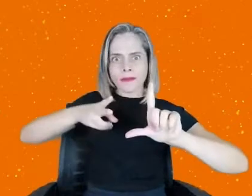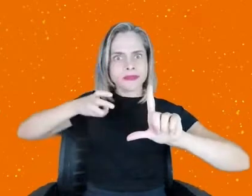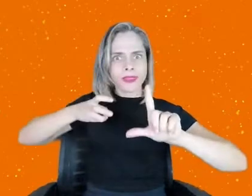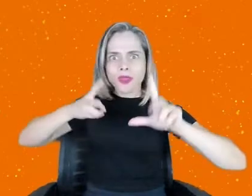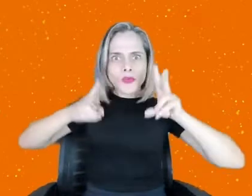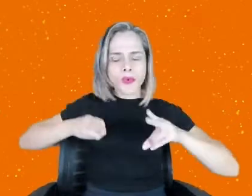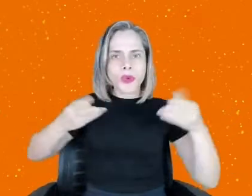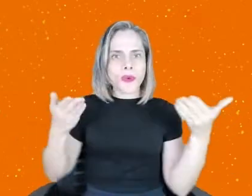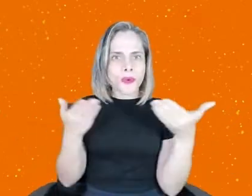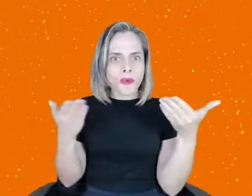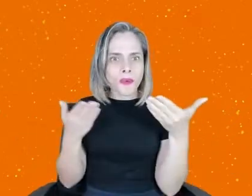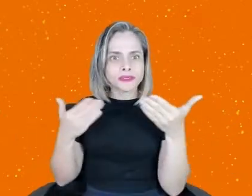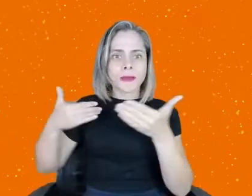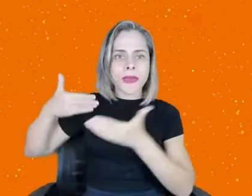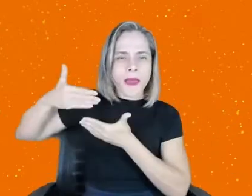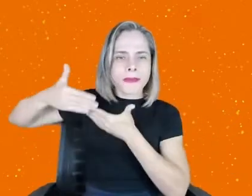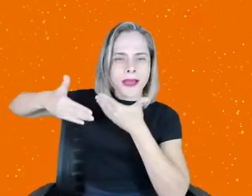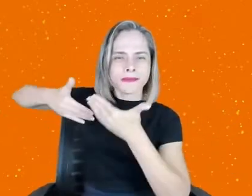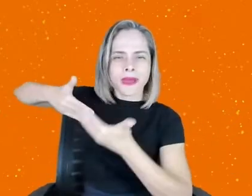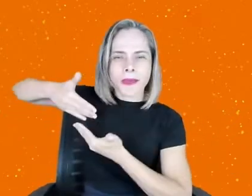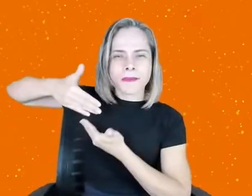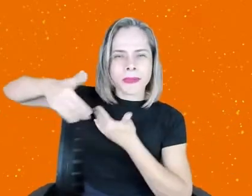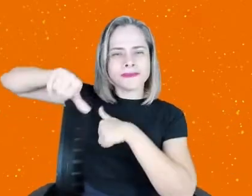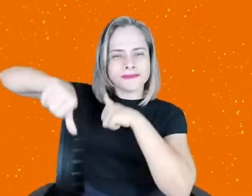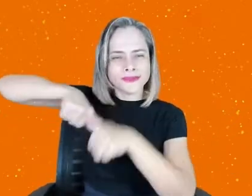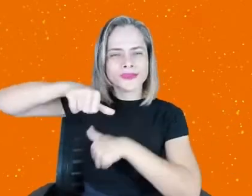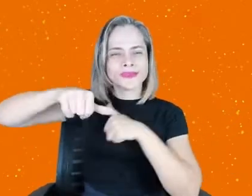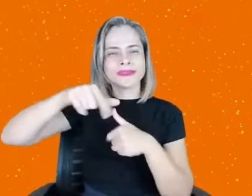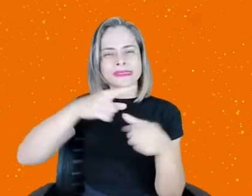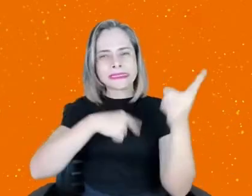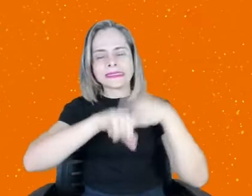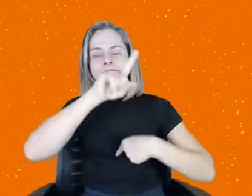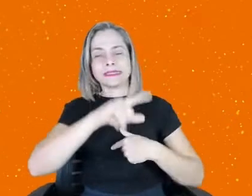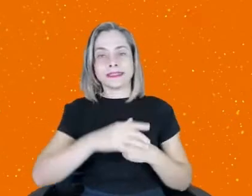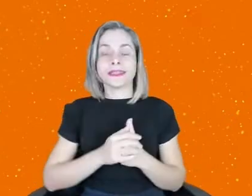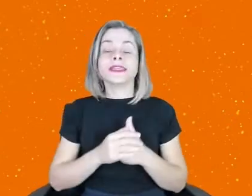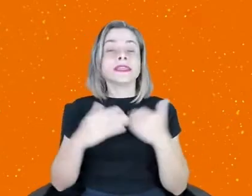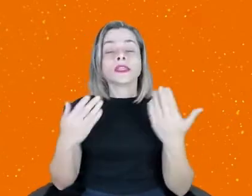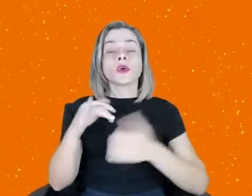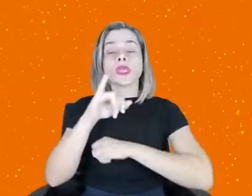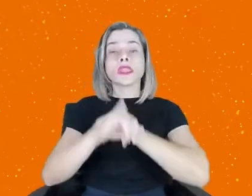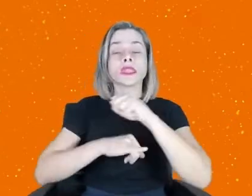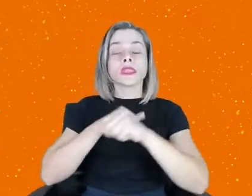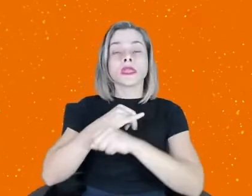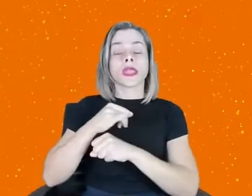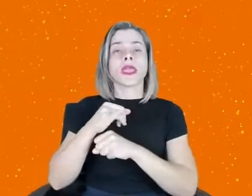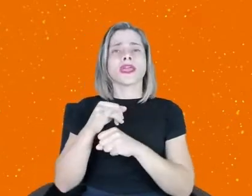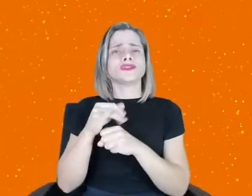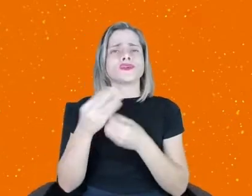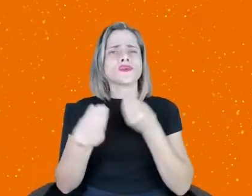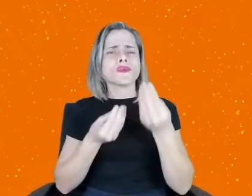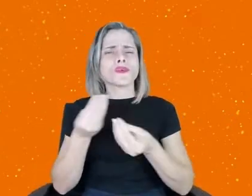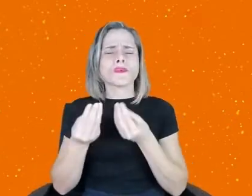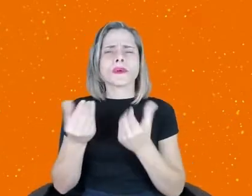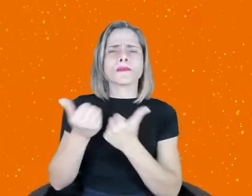o primeiro a grande contribuição da internet ali propor mercado de publicação e para os clientes de